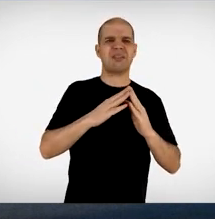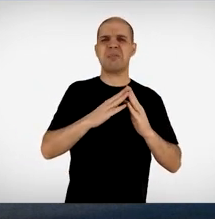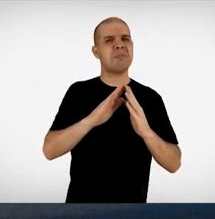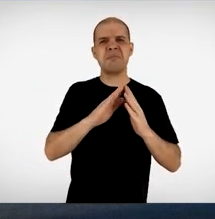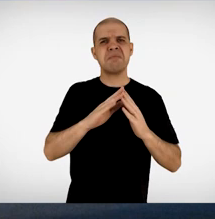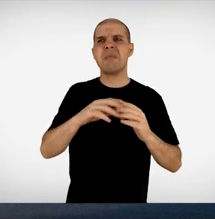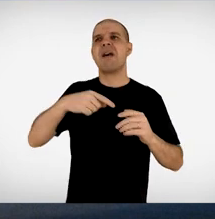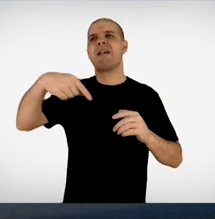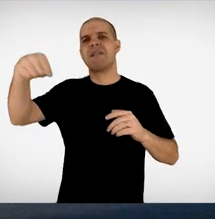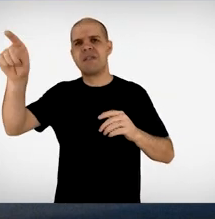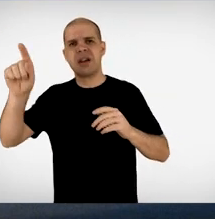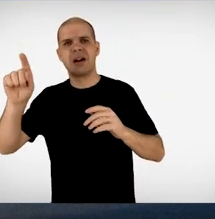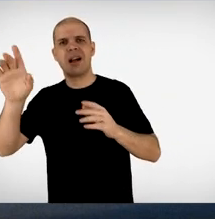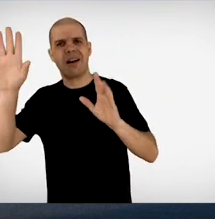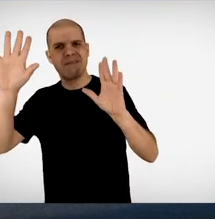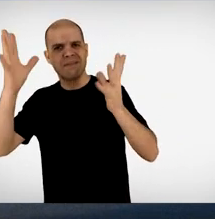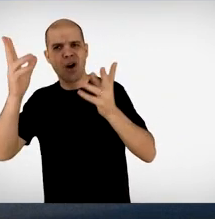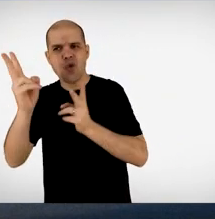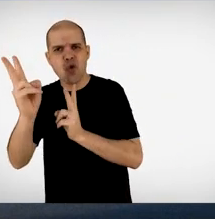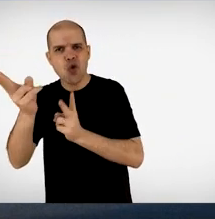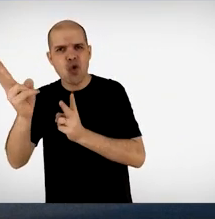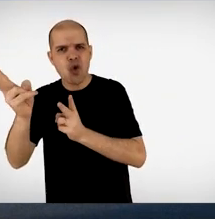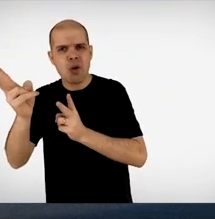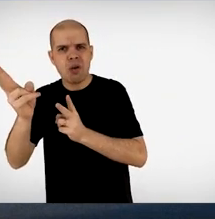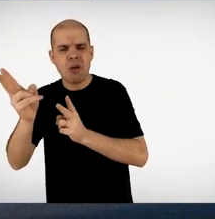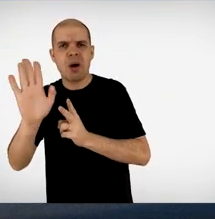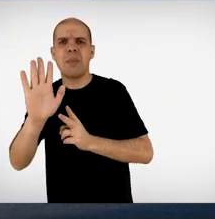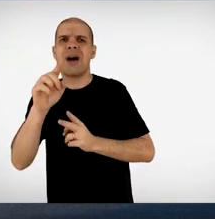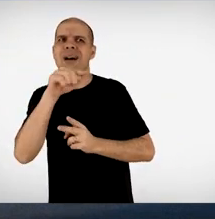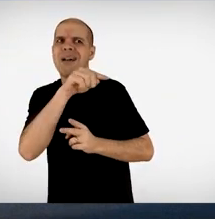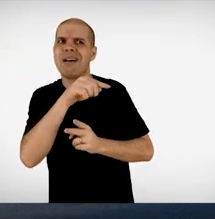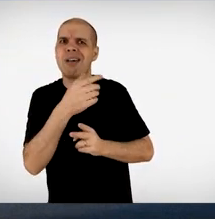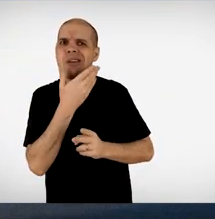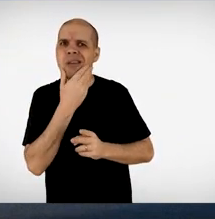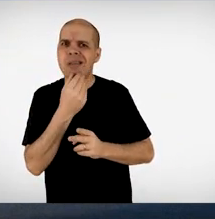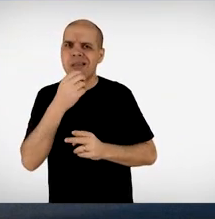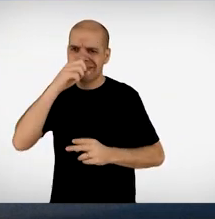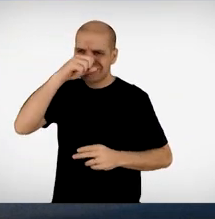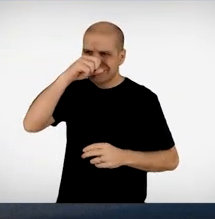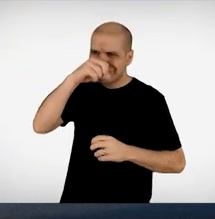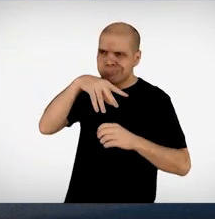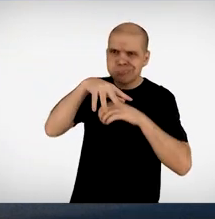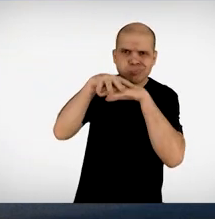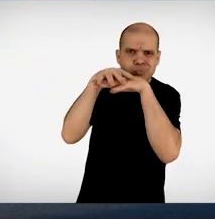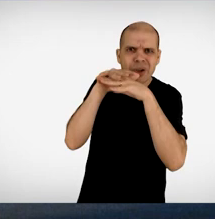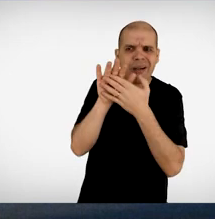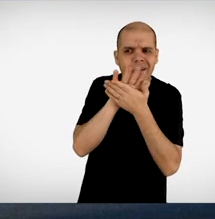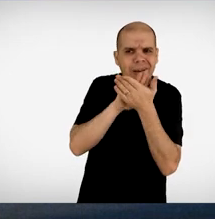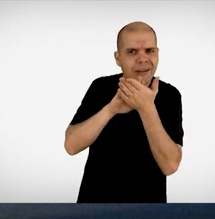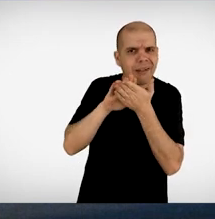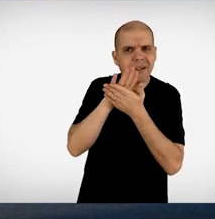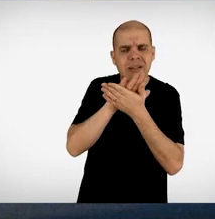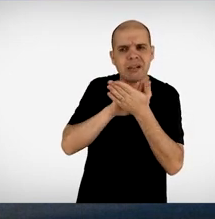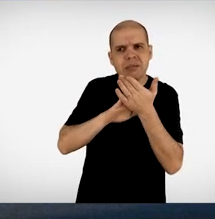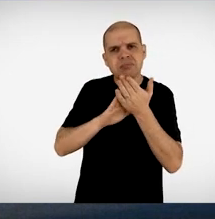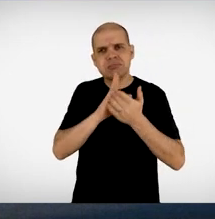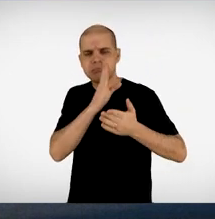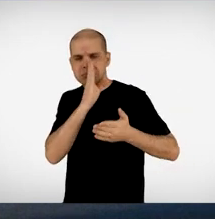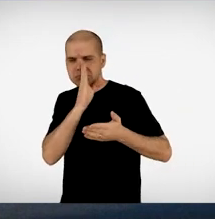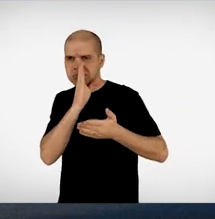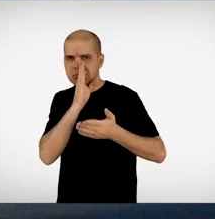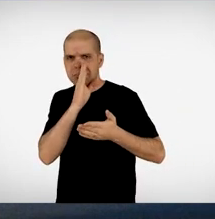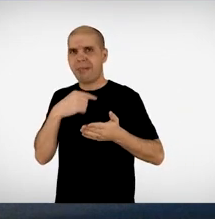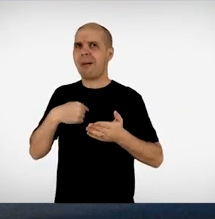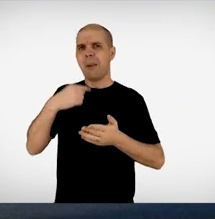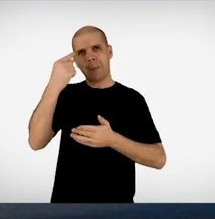ele, ele pergunta se vai morar onde. Em nenhum momento ela é agredida, como E aí estou falando da minha experiência pessoal e do que eu escuto das minhas